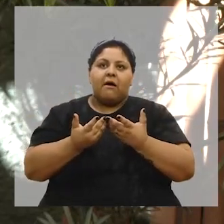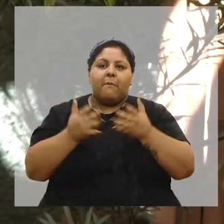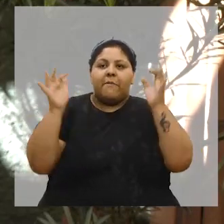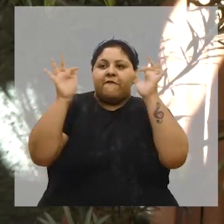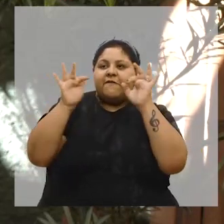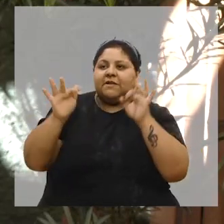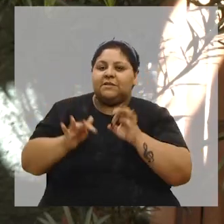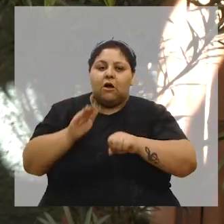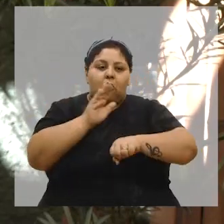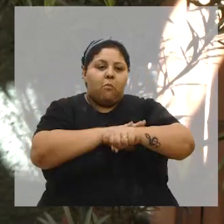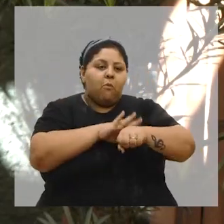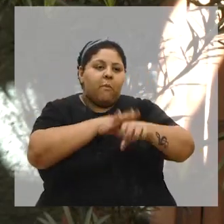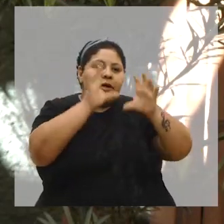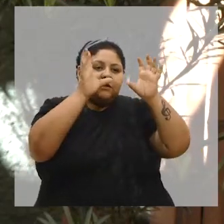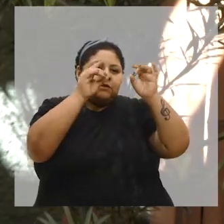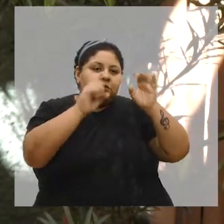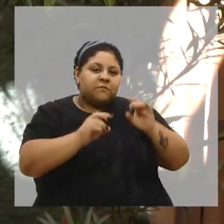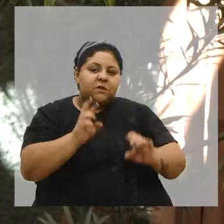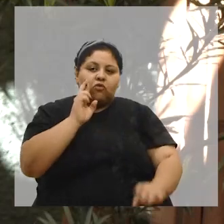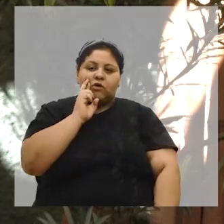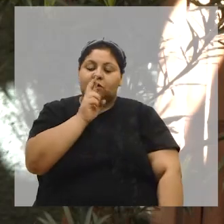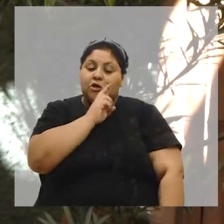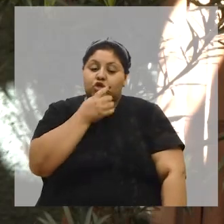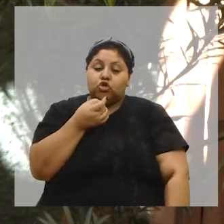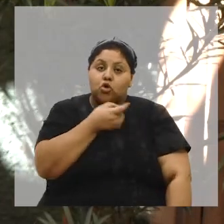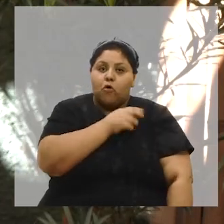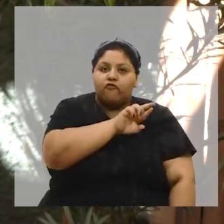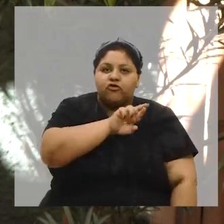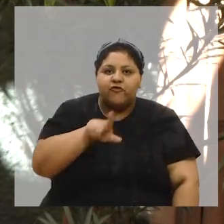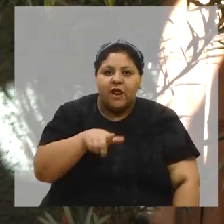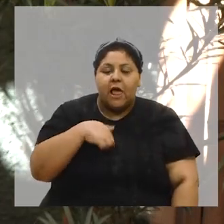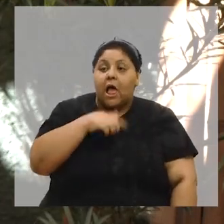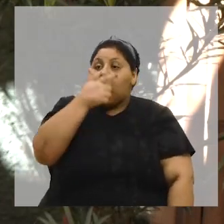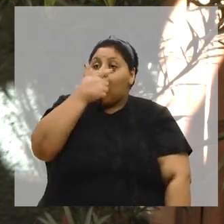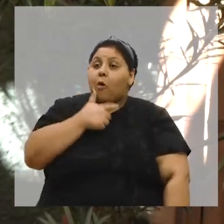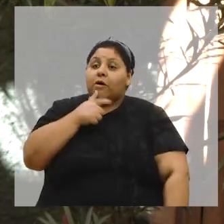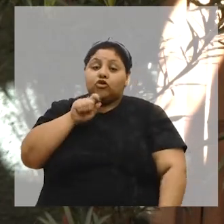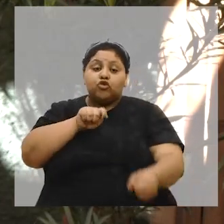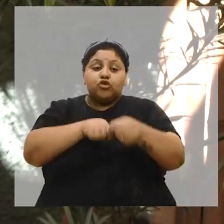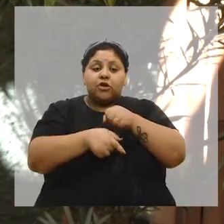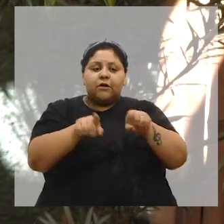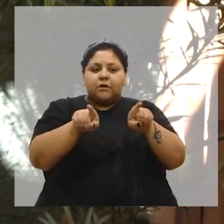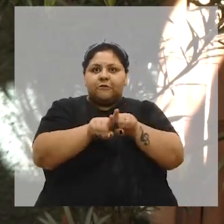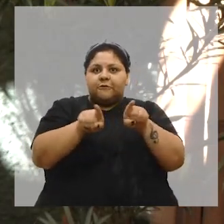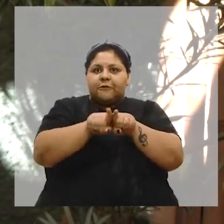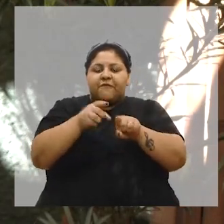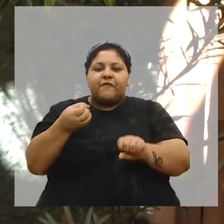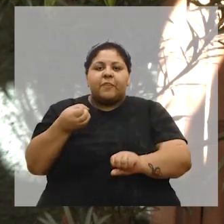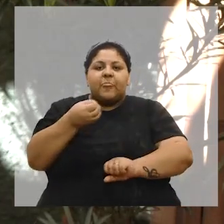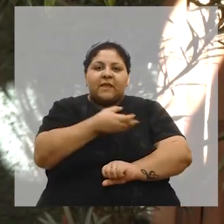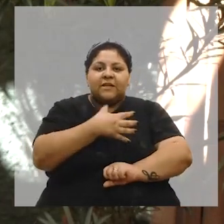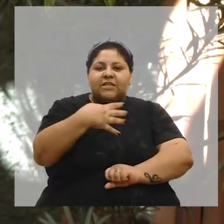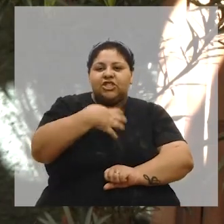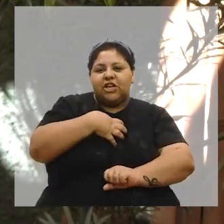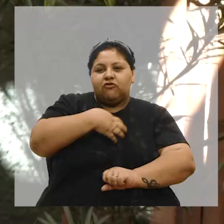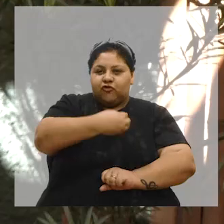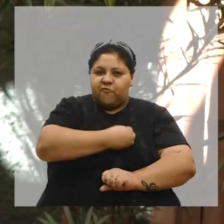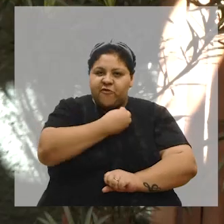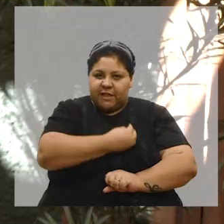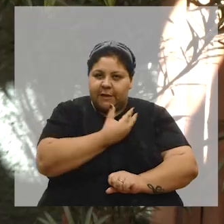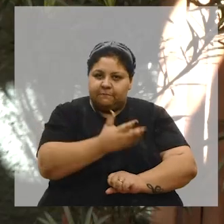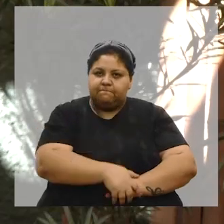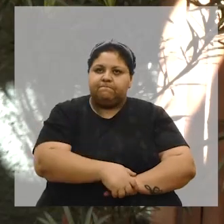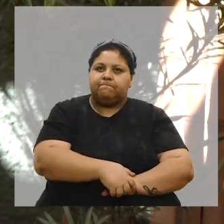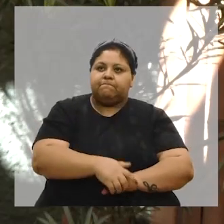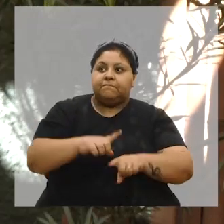comemorar alguma ocasião especial num restaurante novo, diferente. Então, eu acho que elas estão investindo também nesse novo modo de